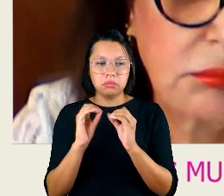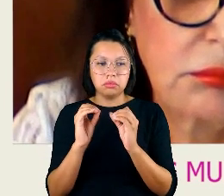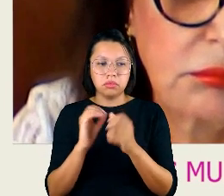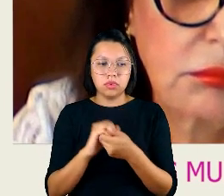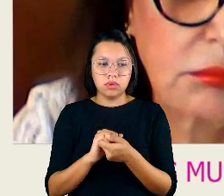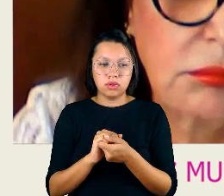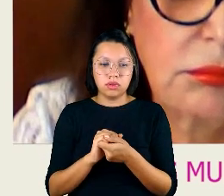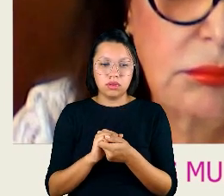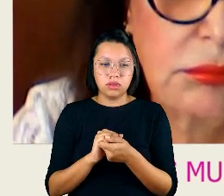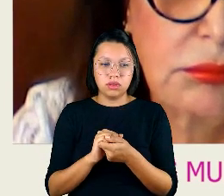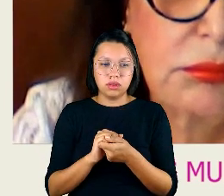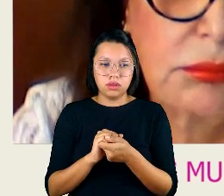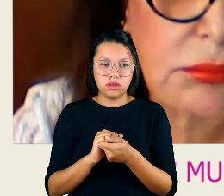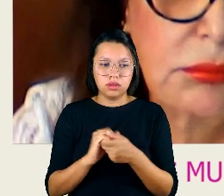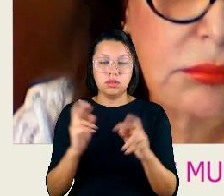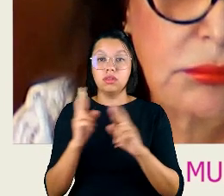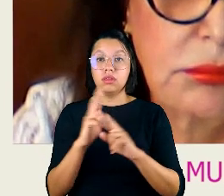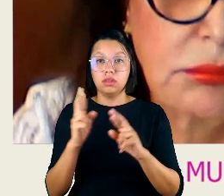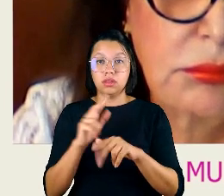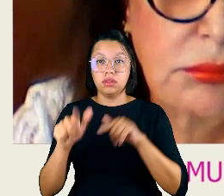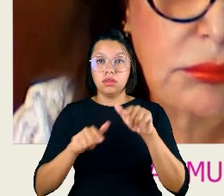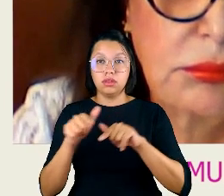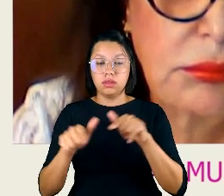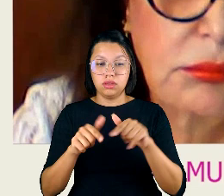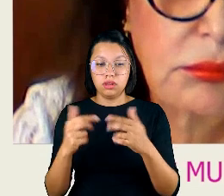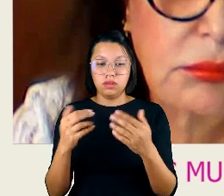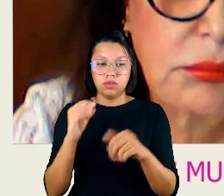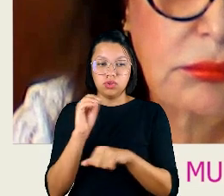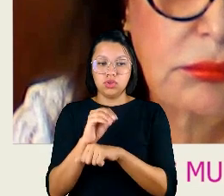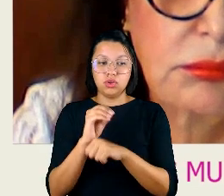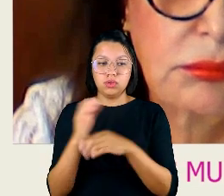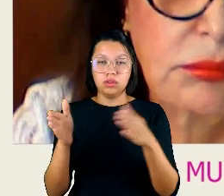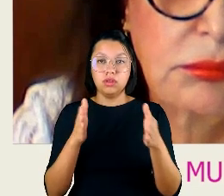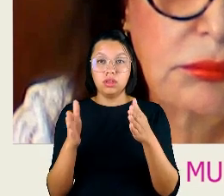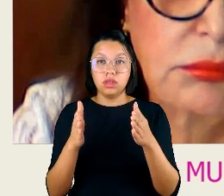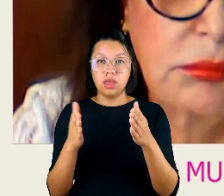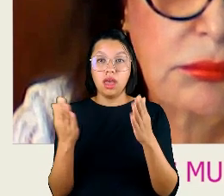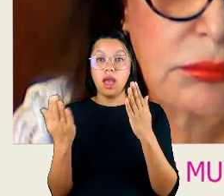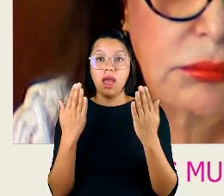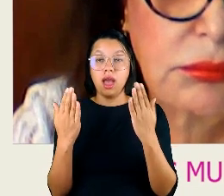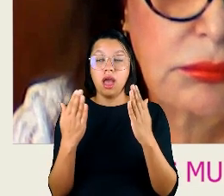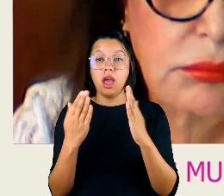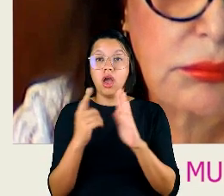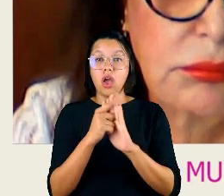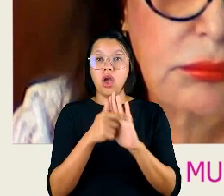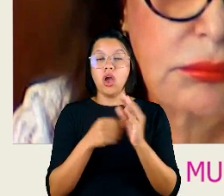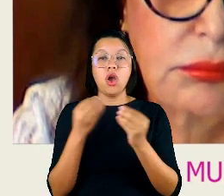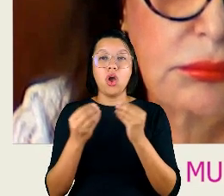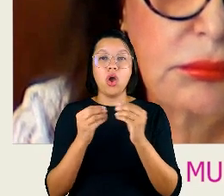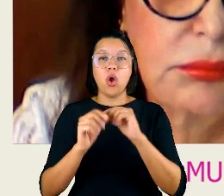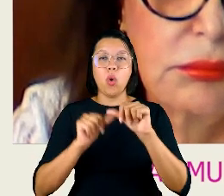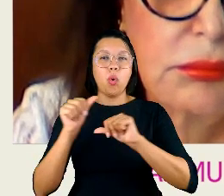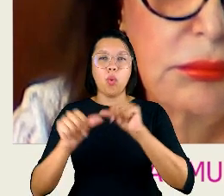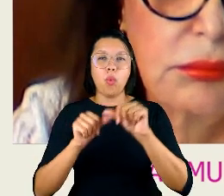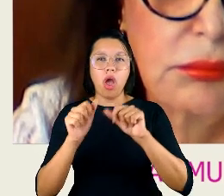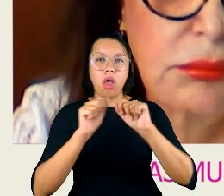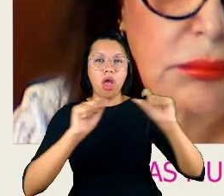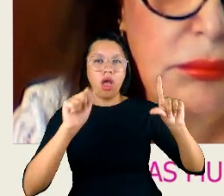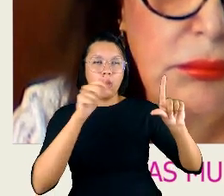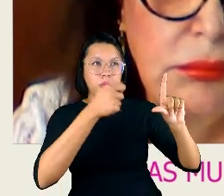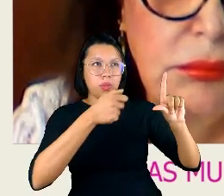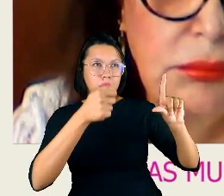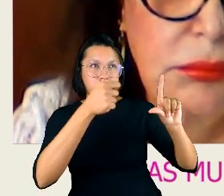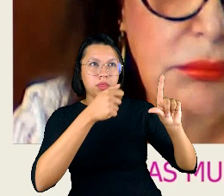de cuidado entre os gêneros. Como mudar essa difusão nas novelas, na existência da classe média de uma